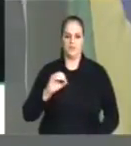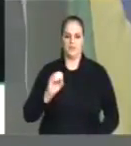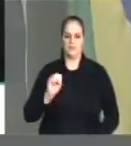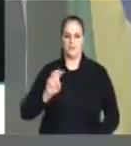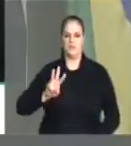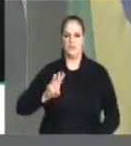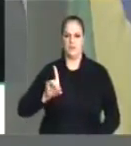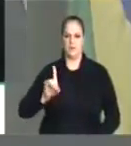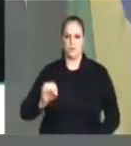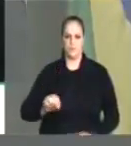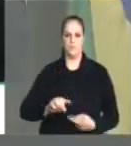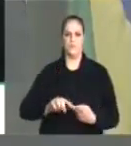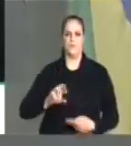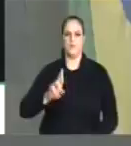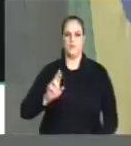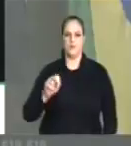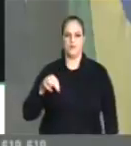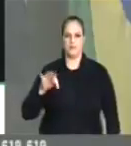Renato Acho,